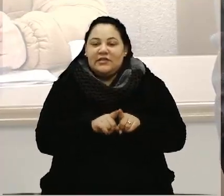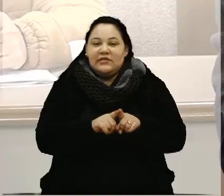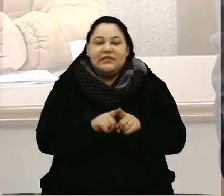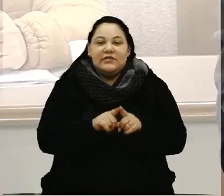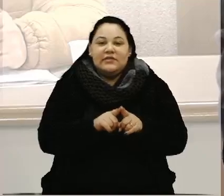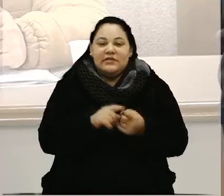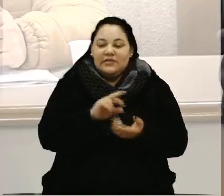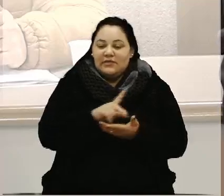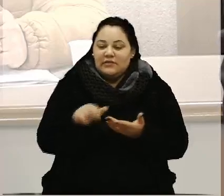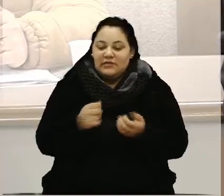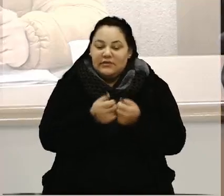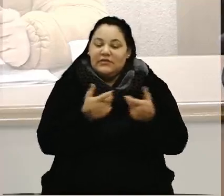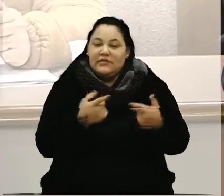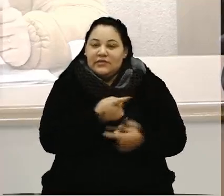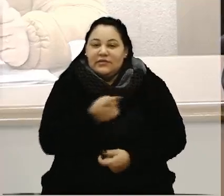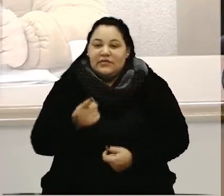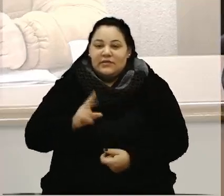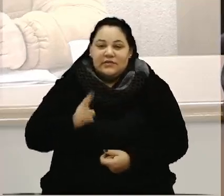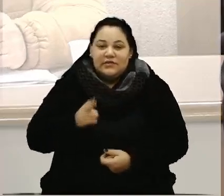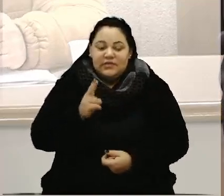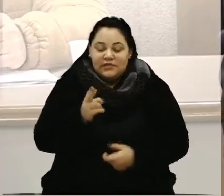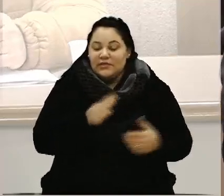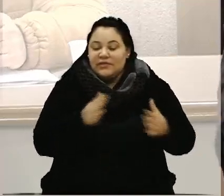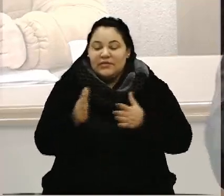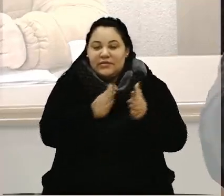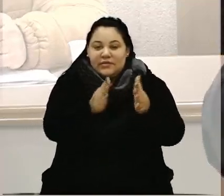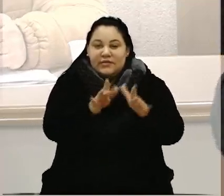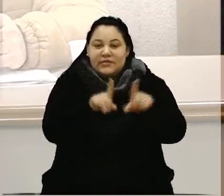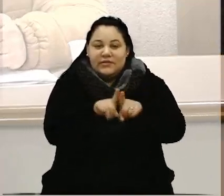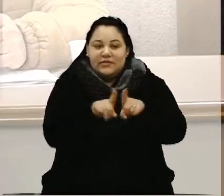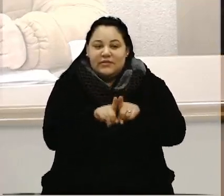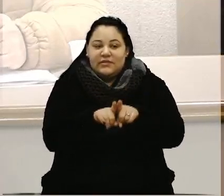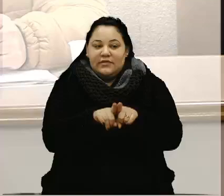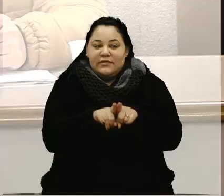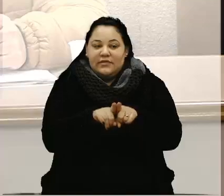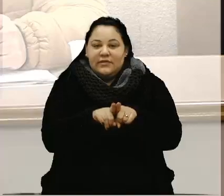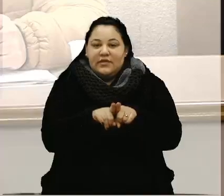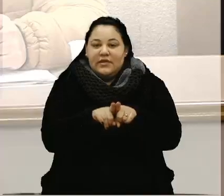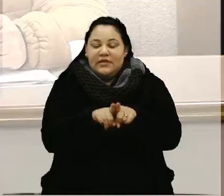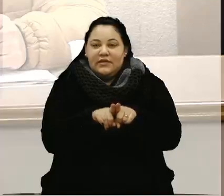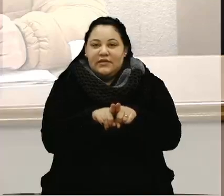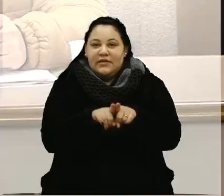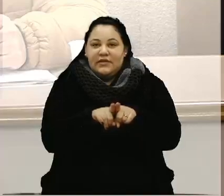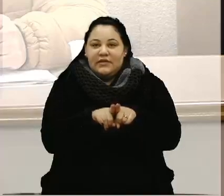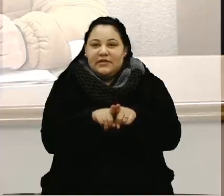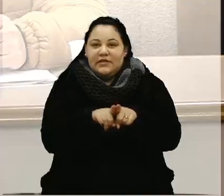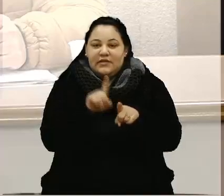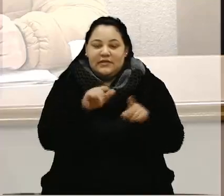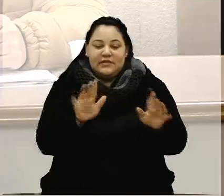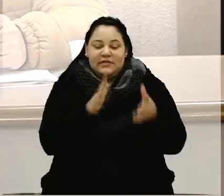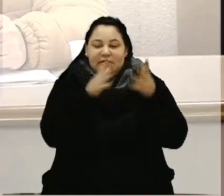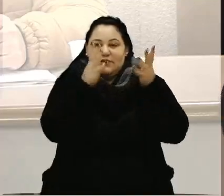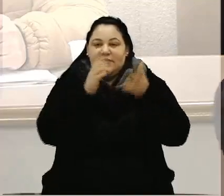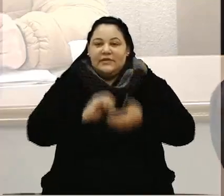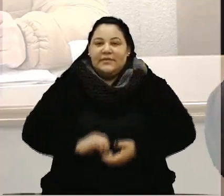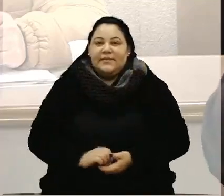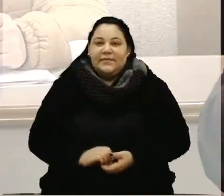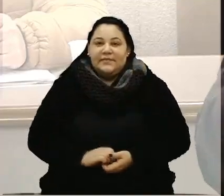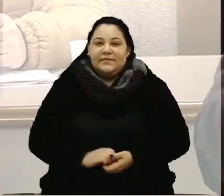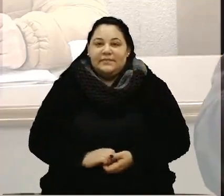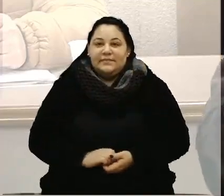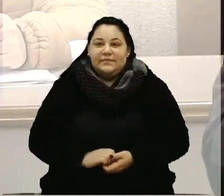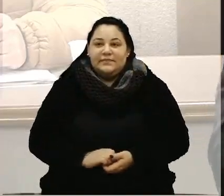vocês continuem nessa caminhada e que a nova sede seja uma motivação maior.